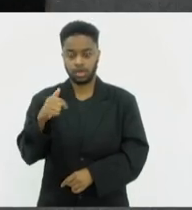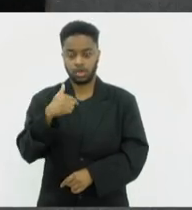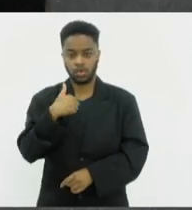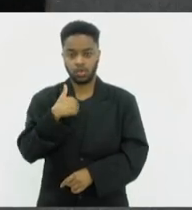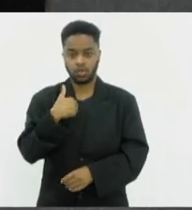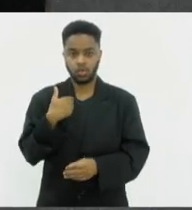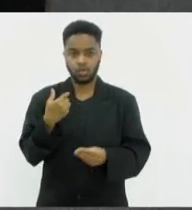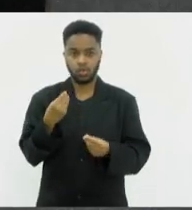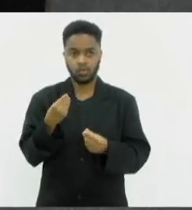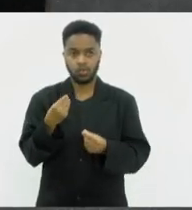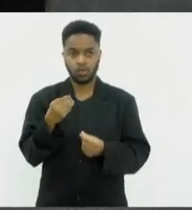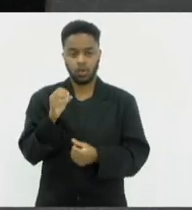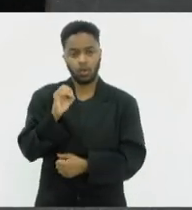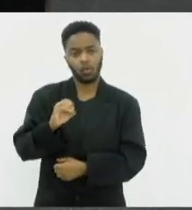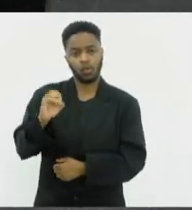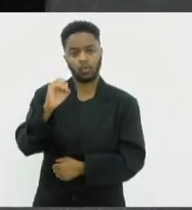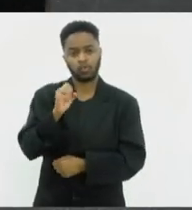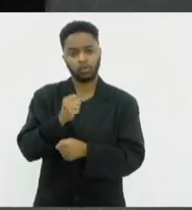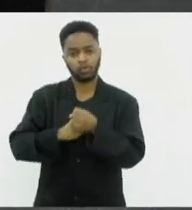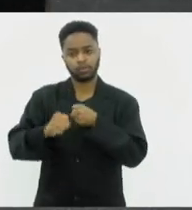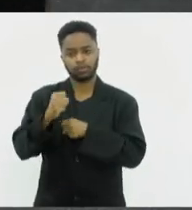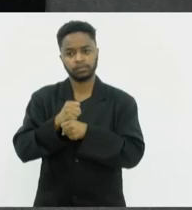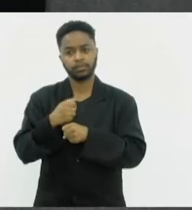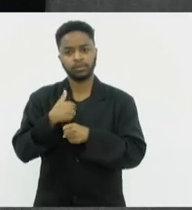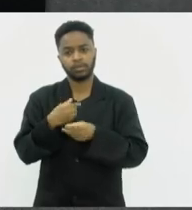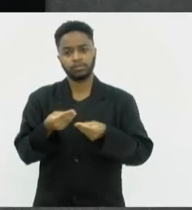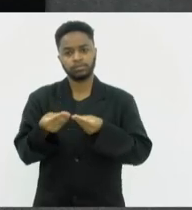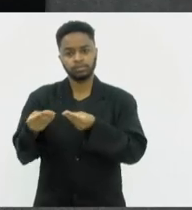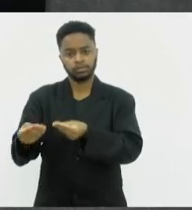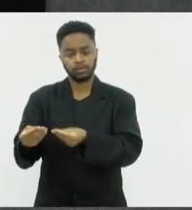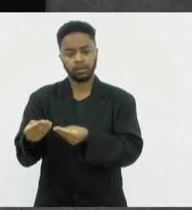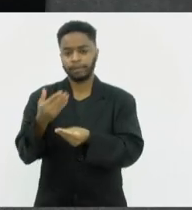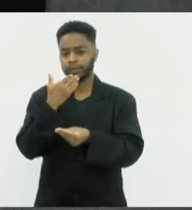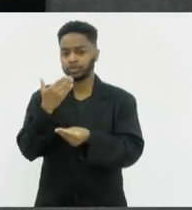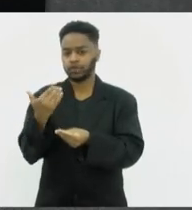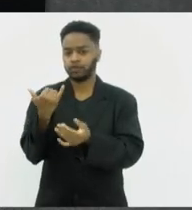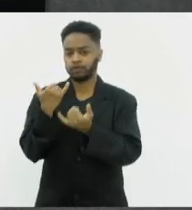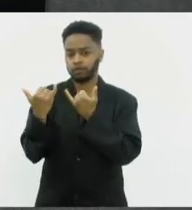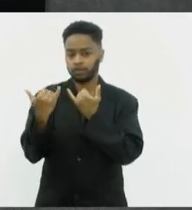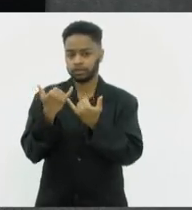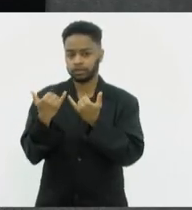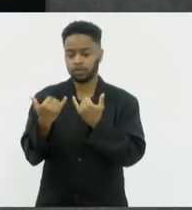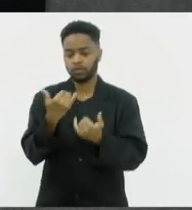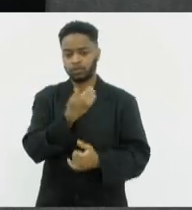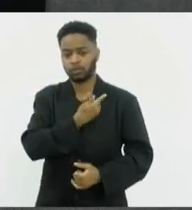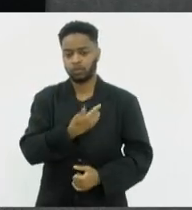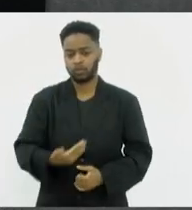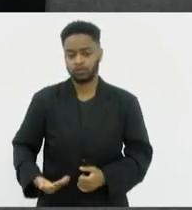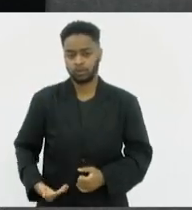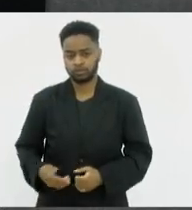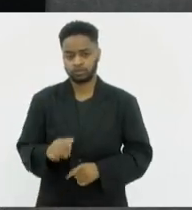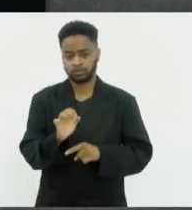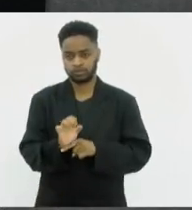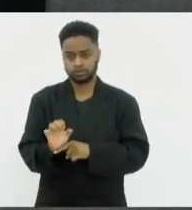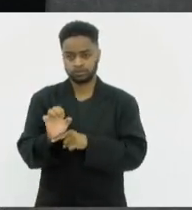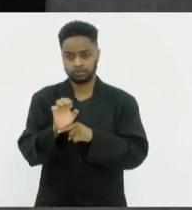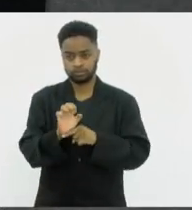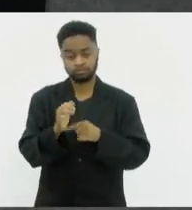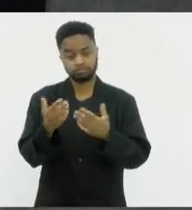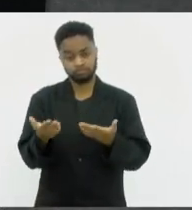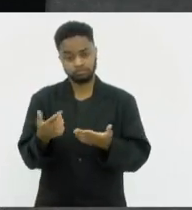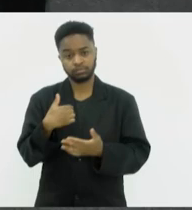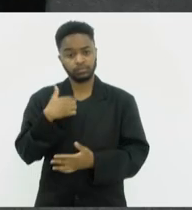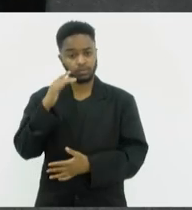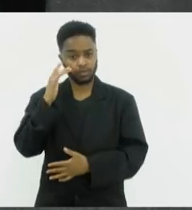em outubro do ano passado, eu apresentei um requerimento de informações ao governo do Estado. E acho que isso interessa